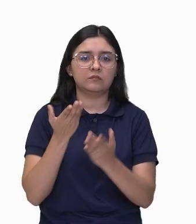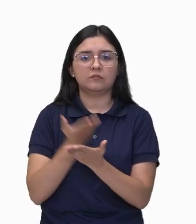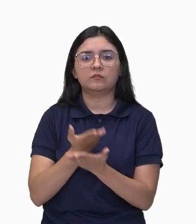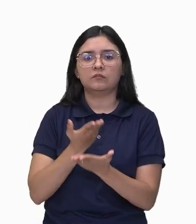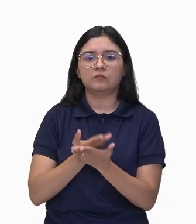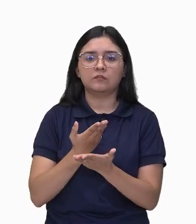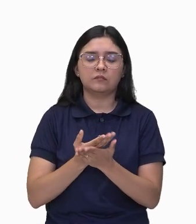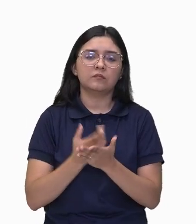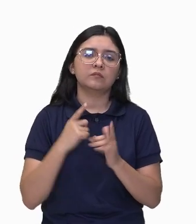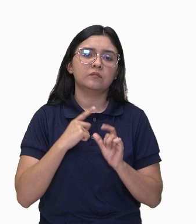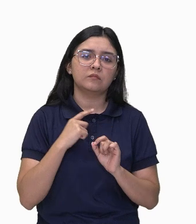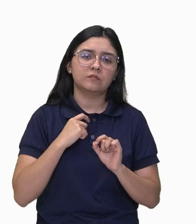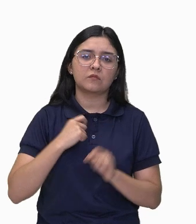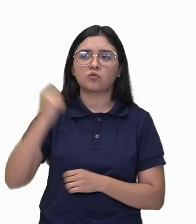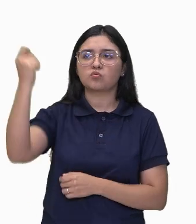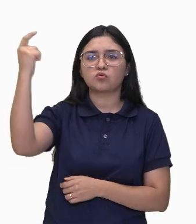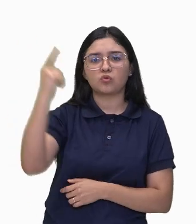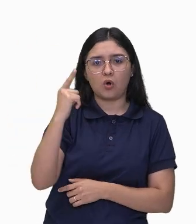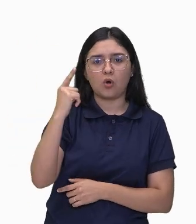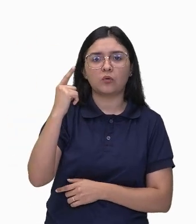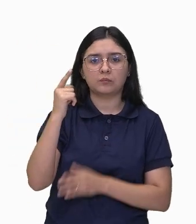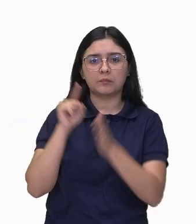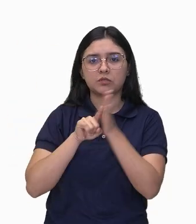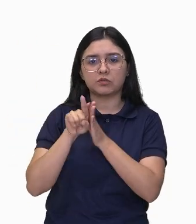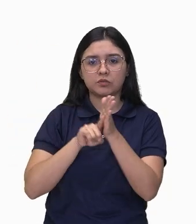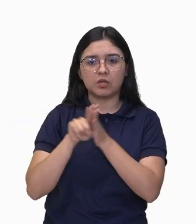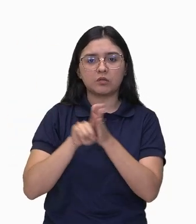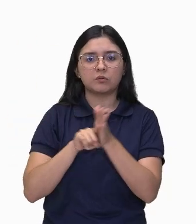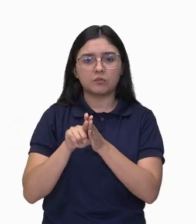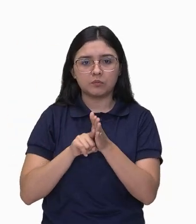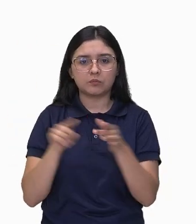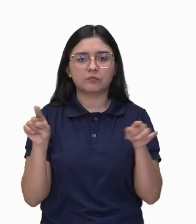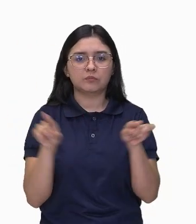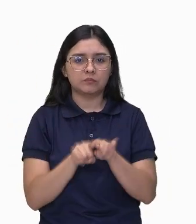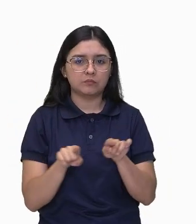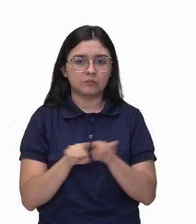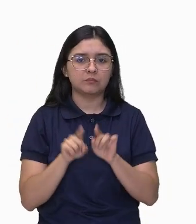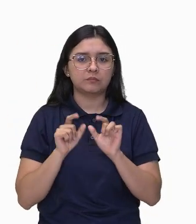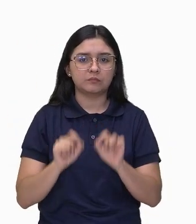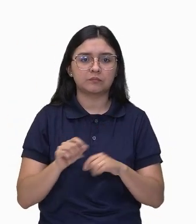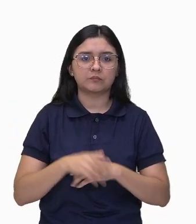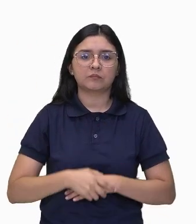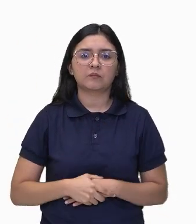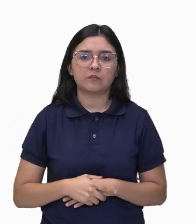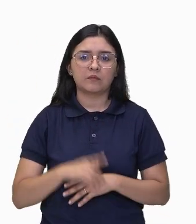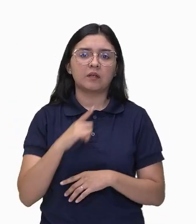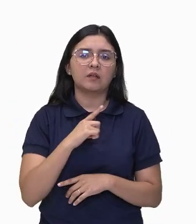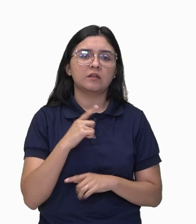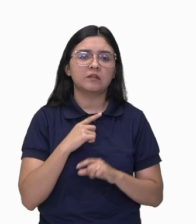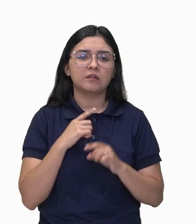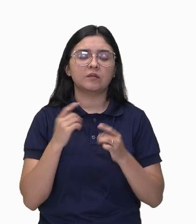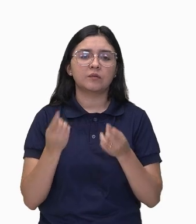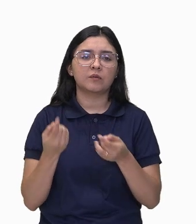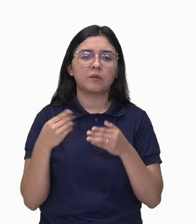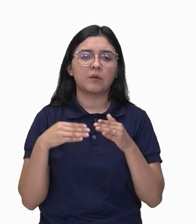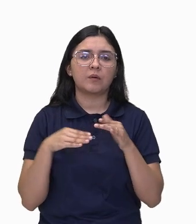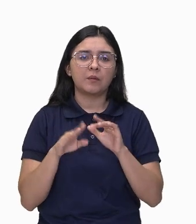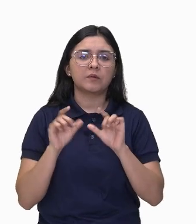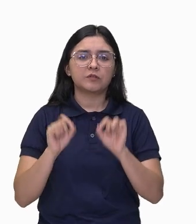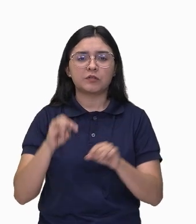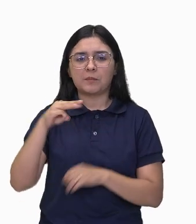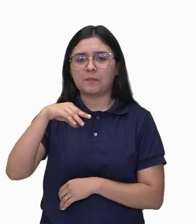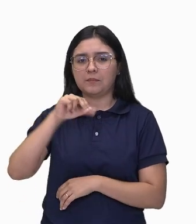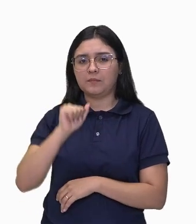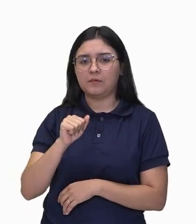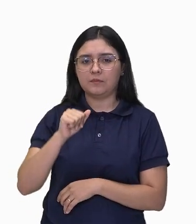é o Sol como centro desse universo. Também foi pesquisado, então, por Giordano Bruno, que largou o hábito de monge,